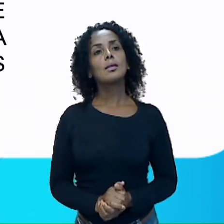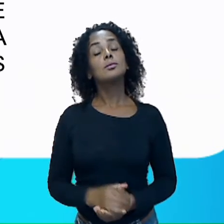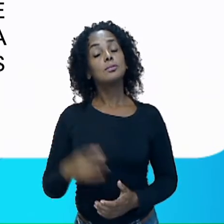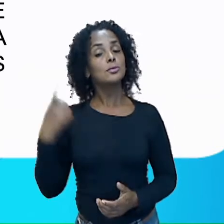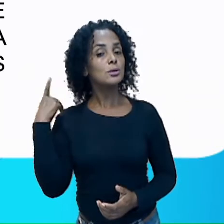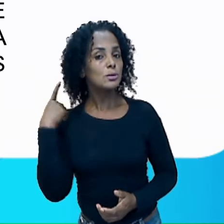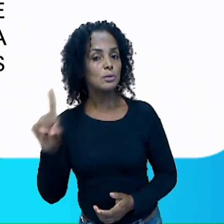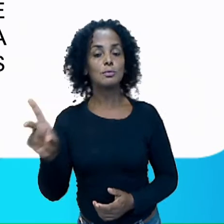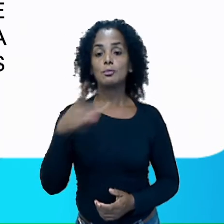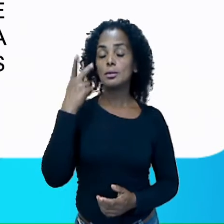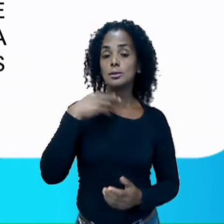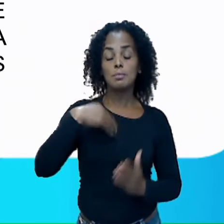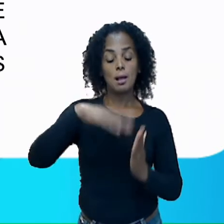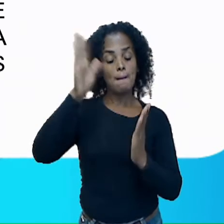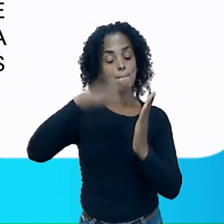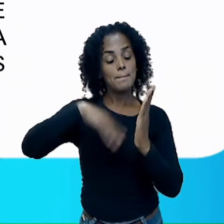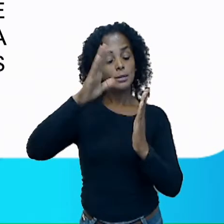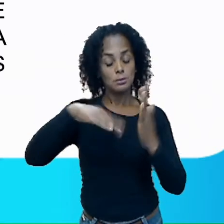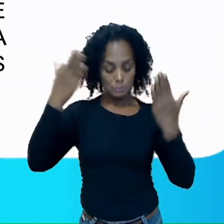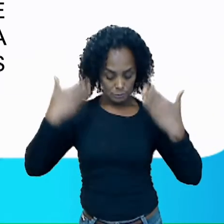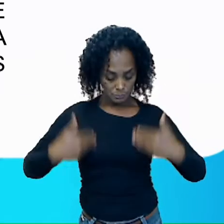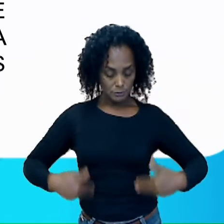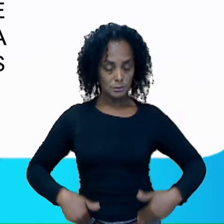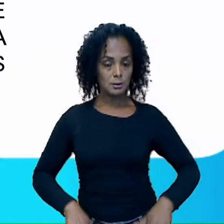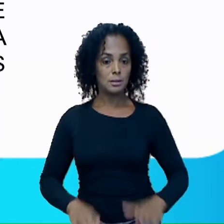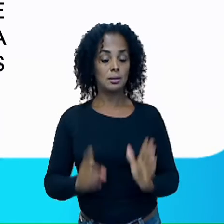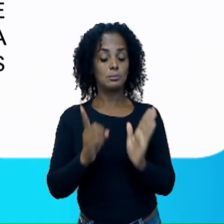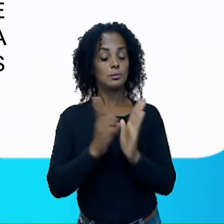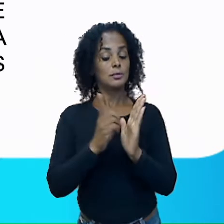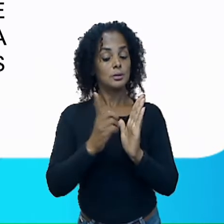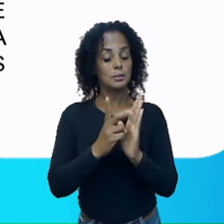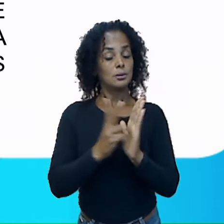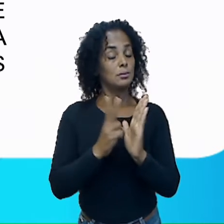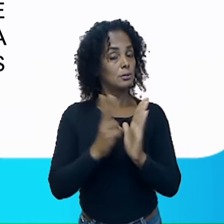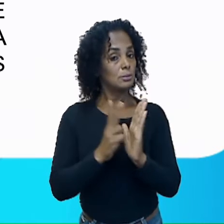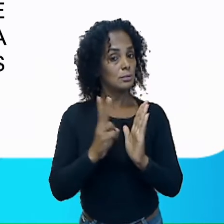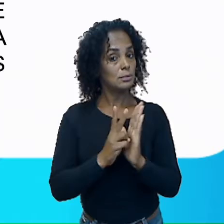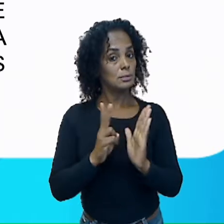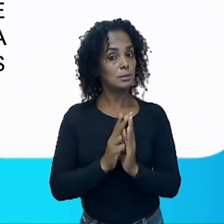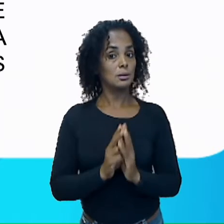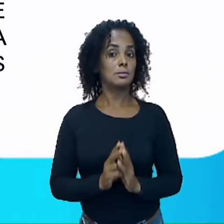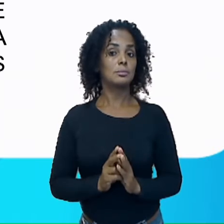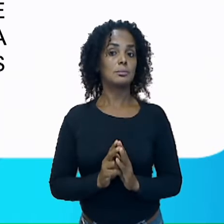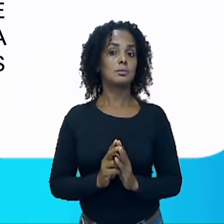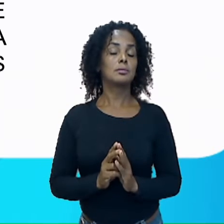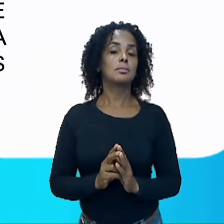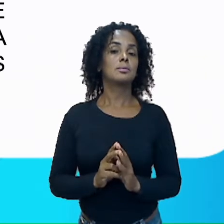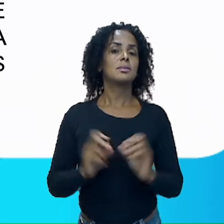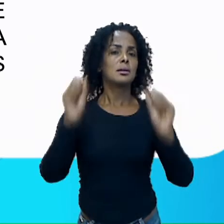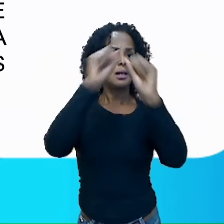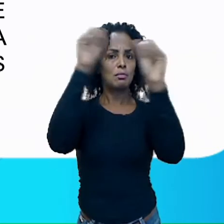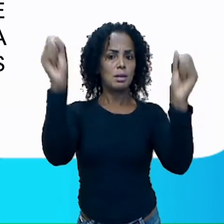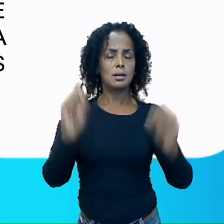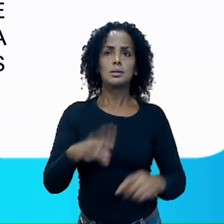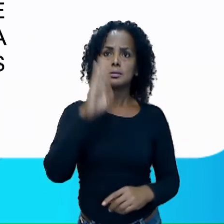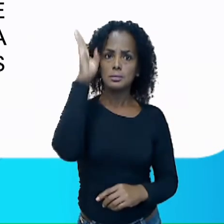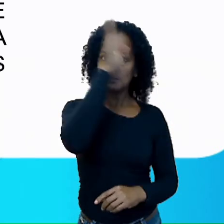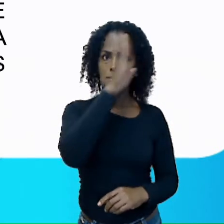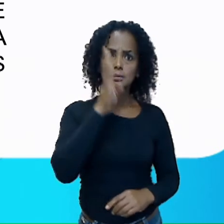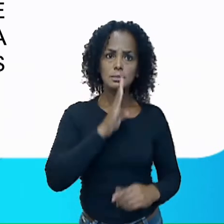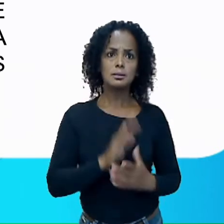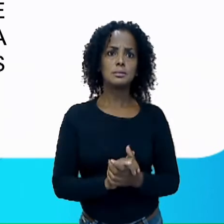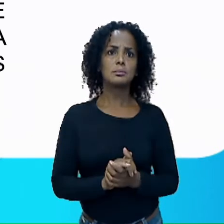a pintura corporal indígena, que é uma arte brasileira. Quero falar aqui para vocês que ela é uma arte